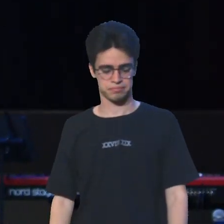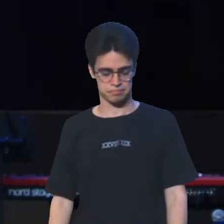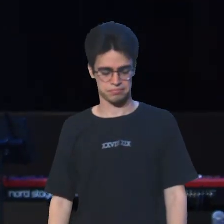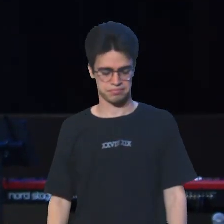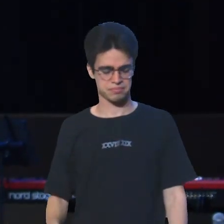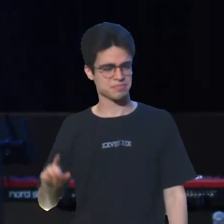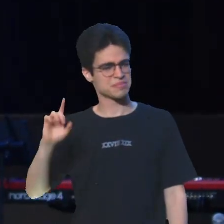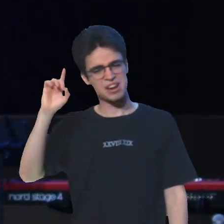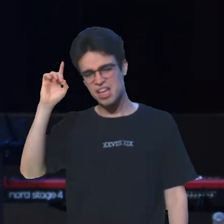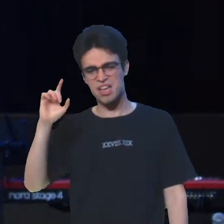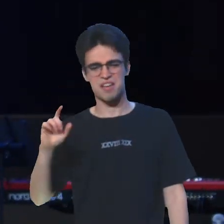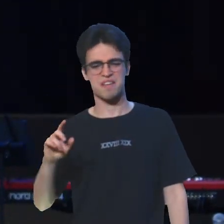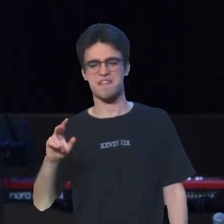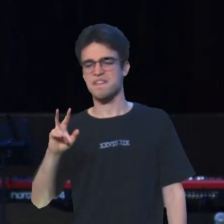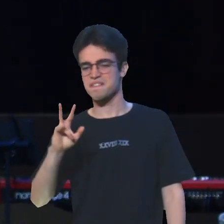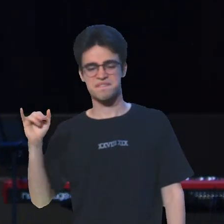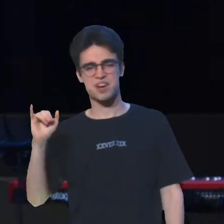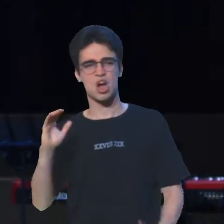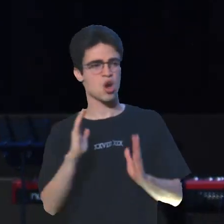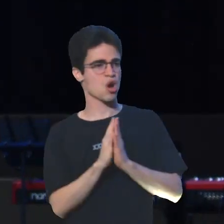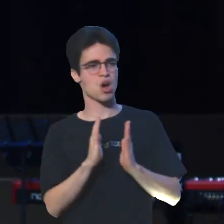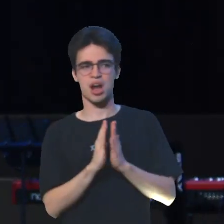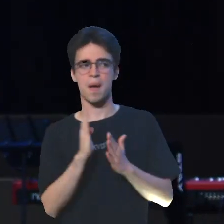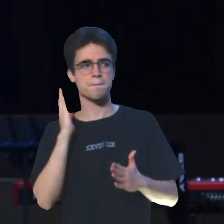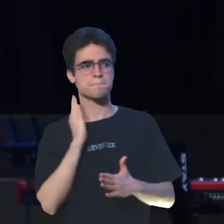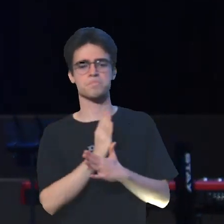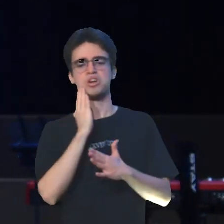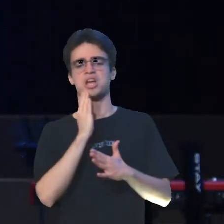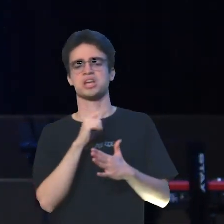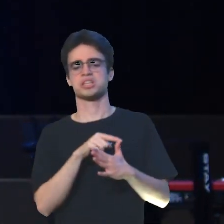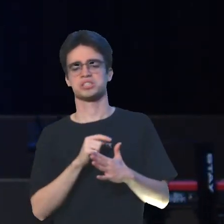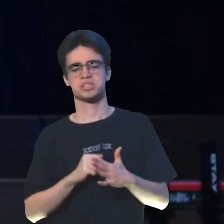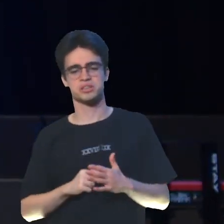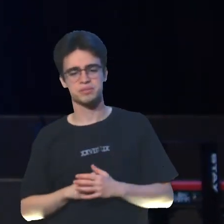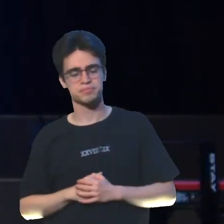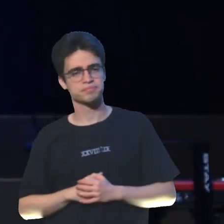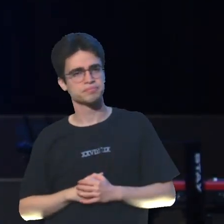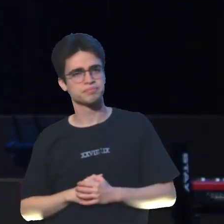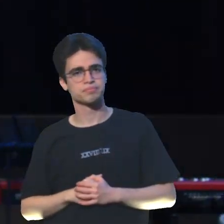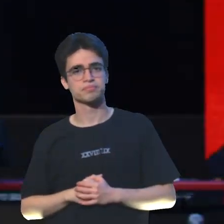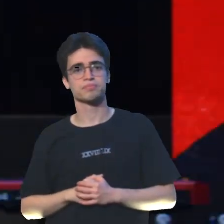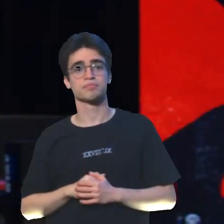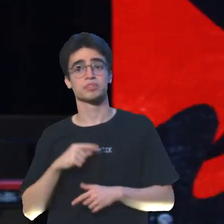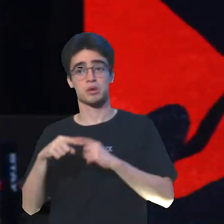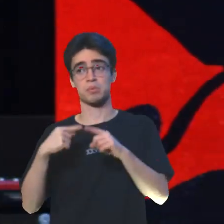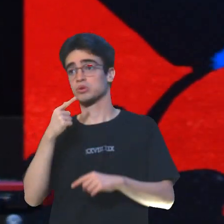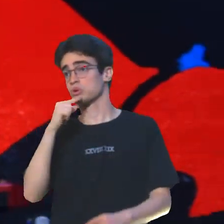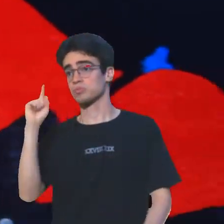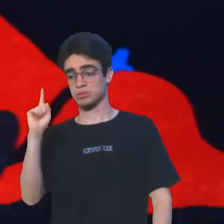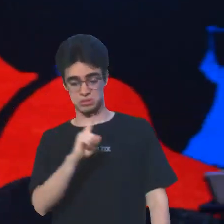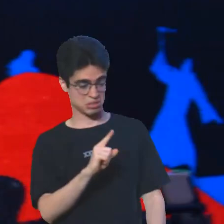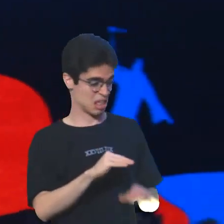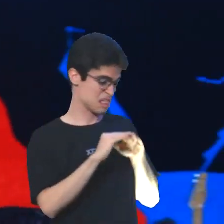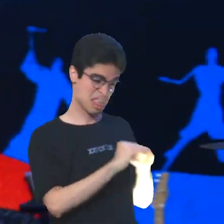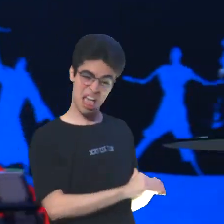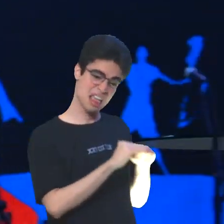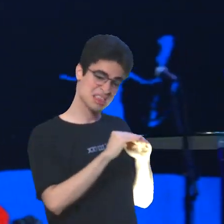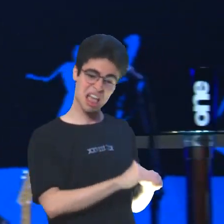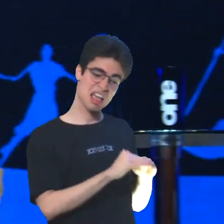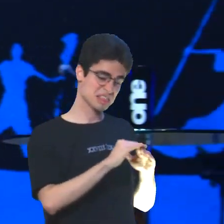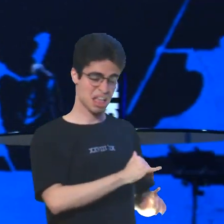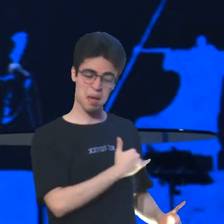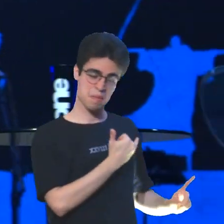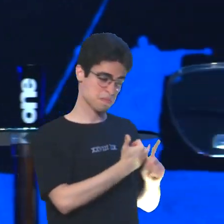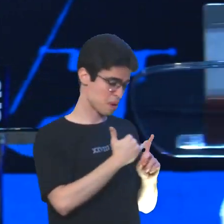vai ser por esse. E esse cara veio atormentar ela, depois que ele